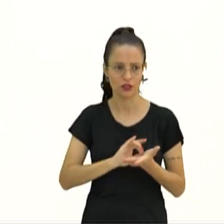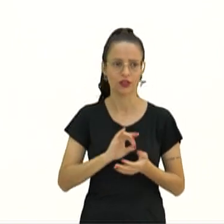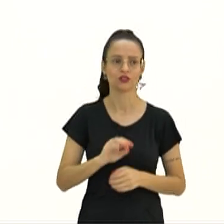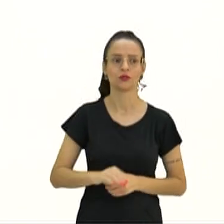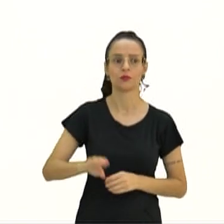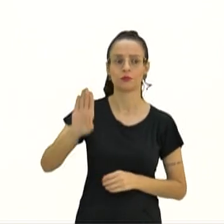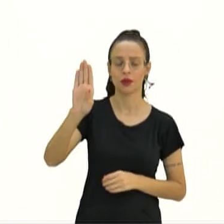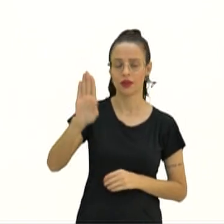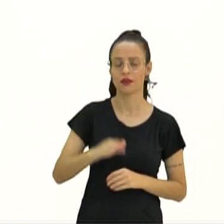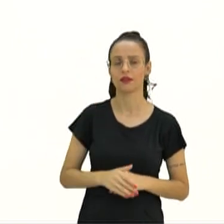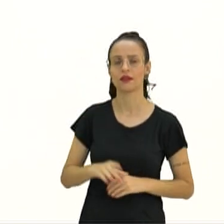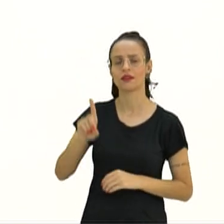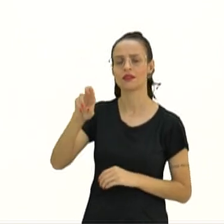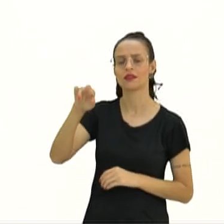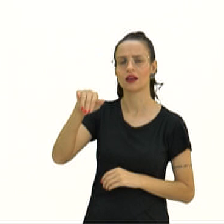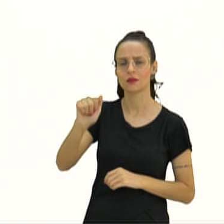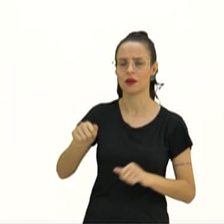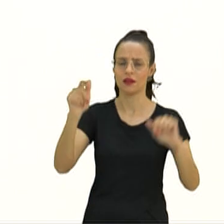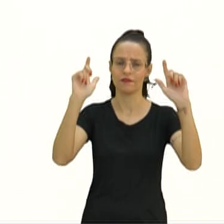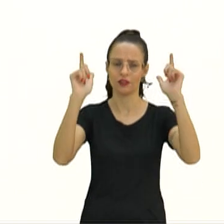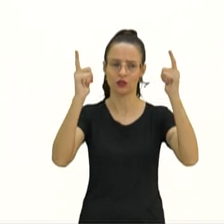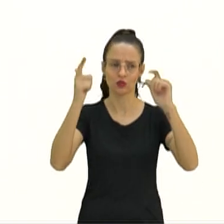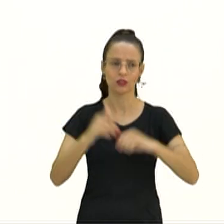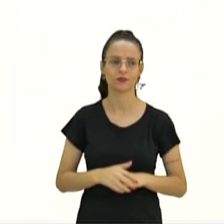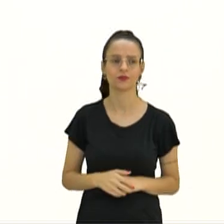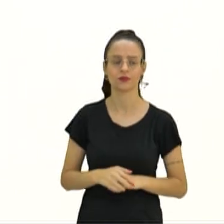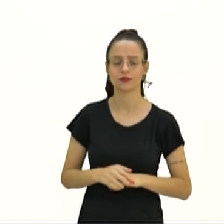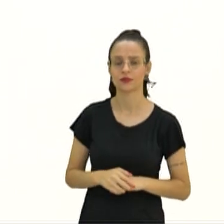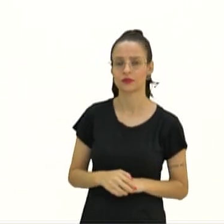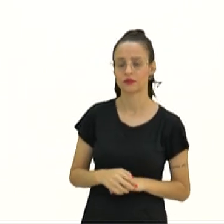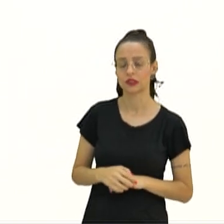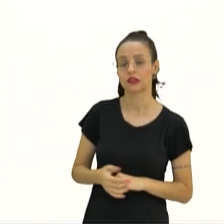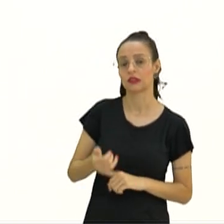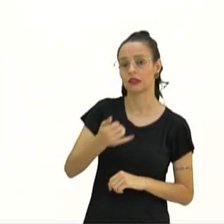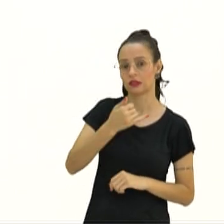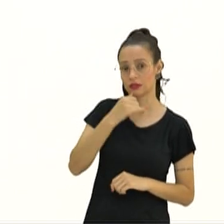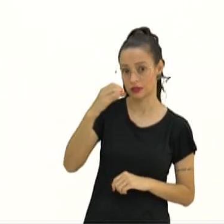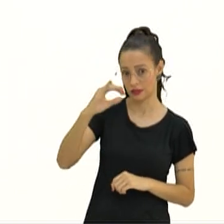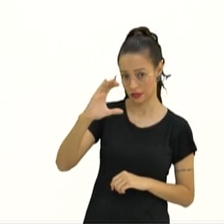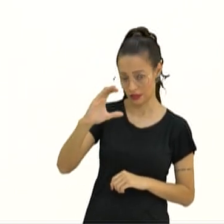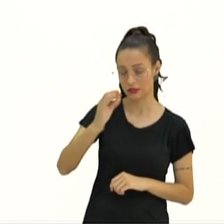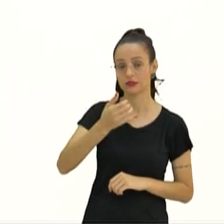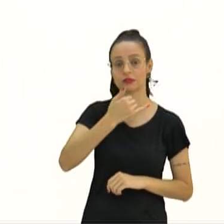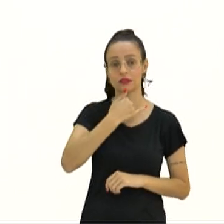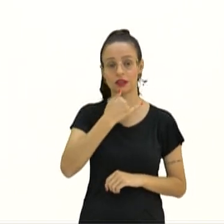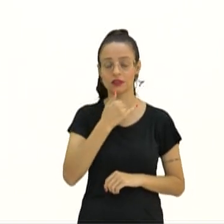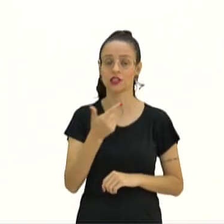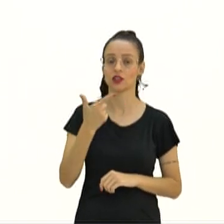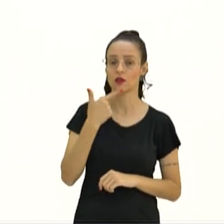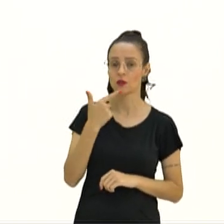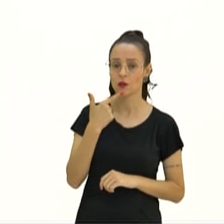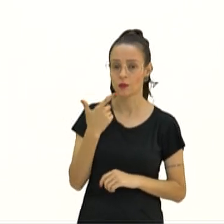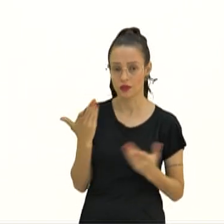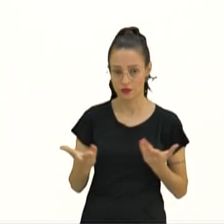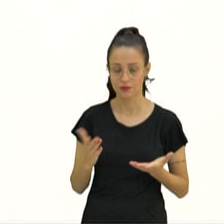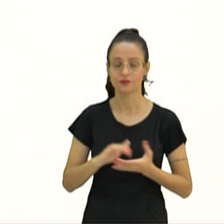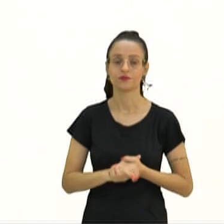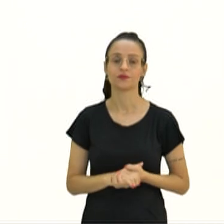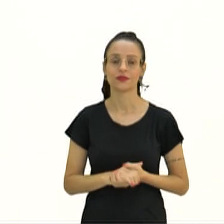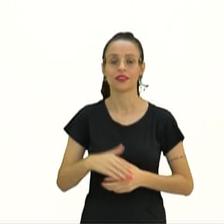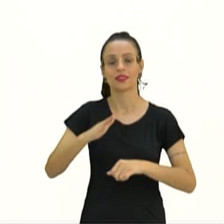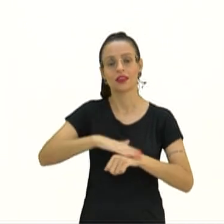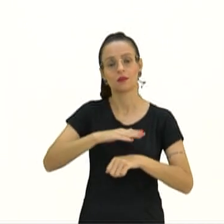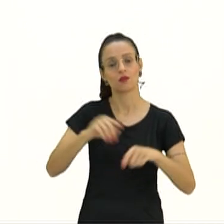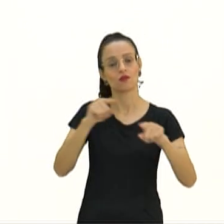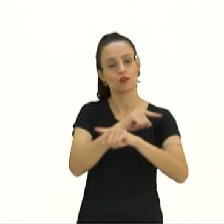realidade, letra B, drama e aventura, ou letra C, tragédia e comédia? Um tempinho,